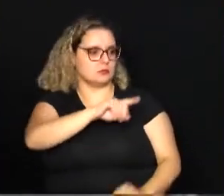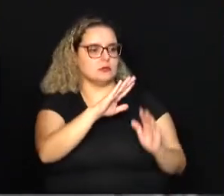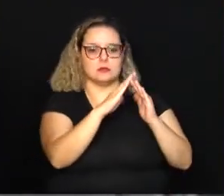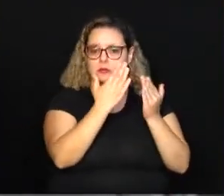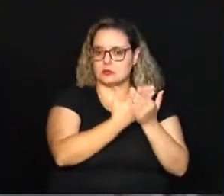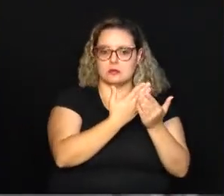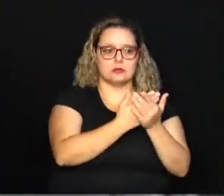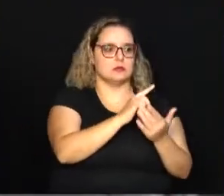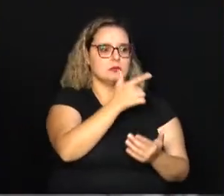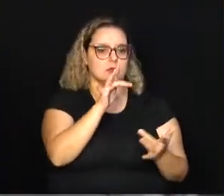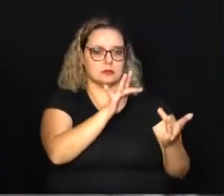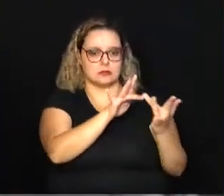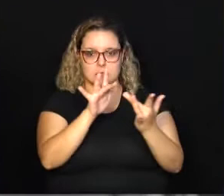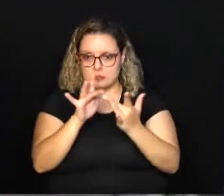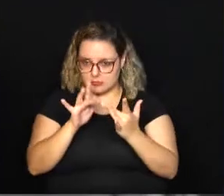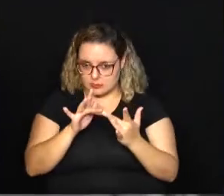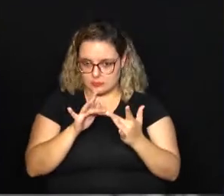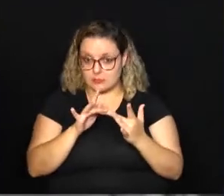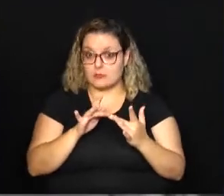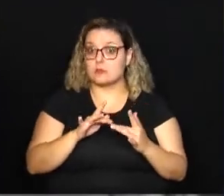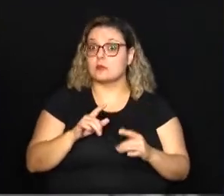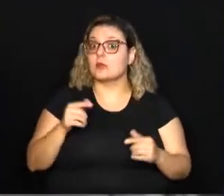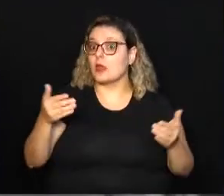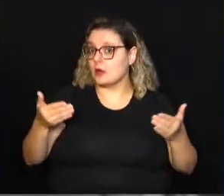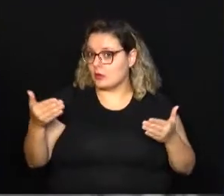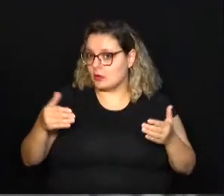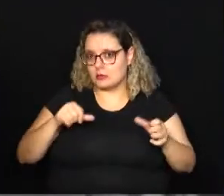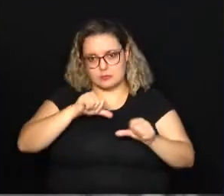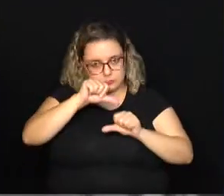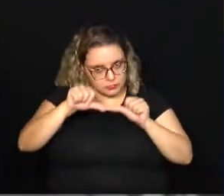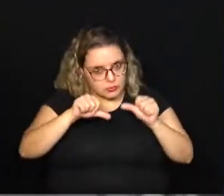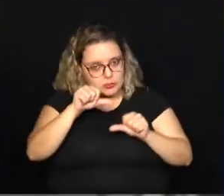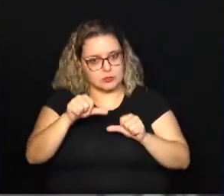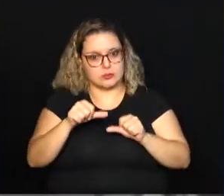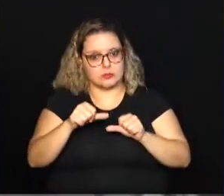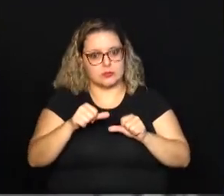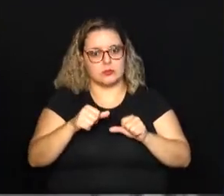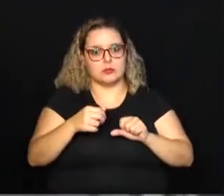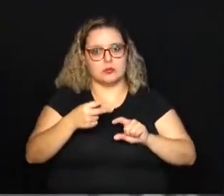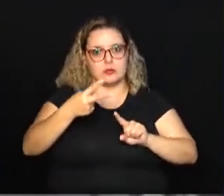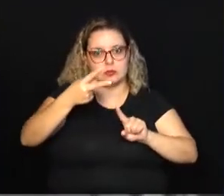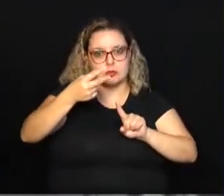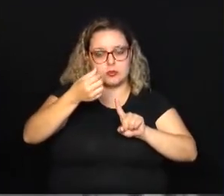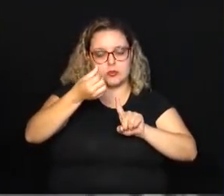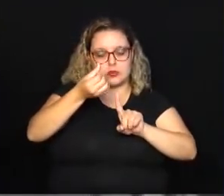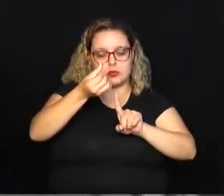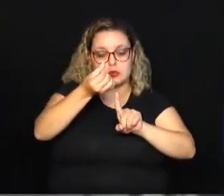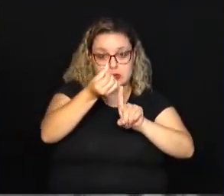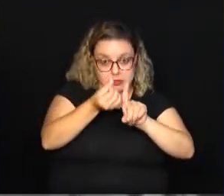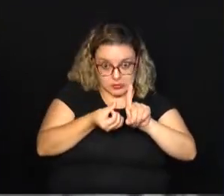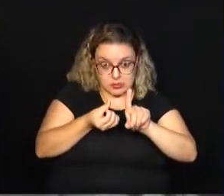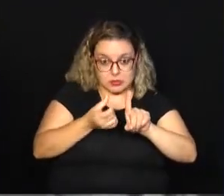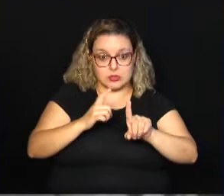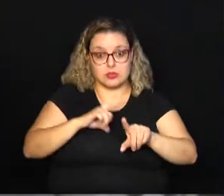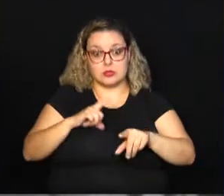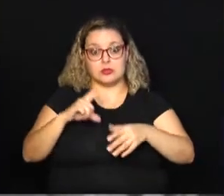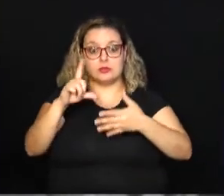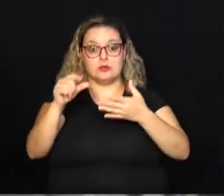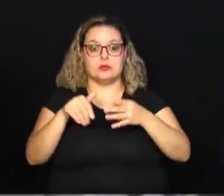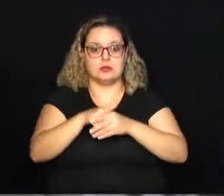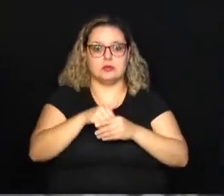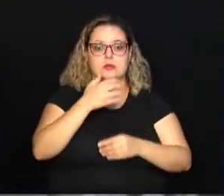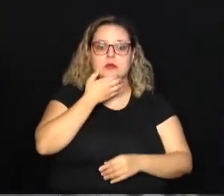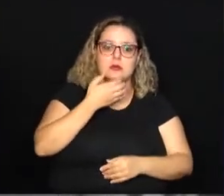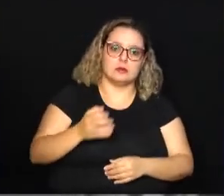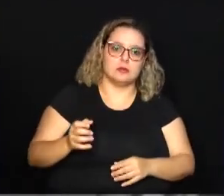com colegas, etc. A coisa mudou. O segundo semestre foi um pouco mais liberal, tivemos eleições, Natal,